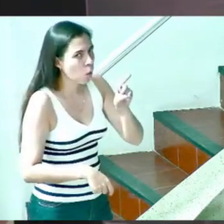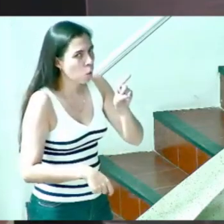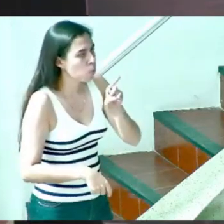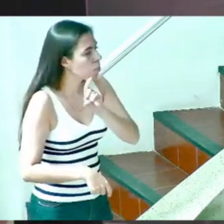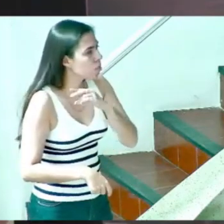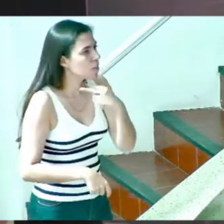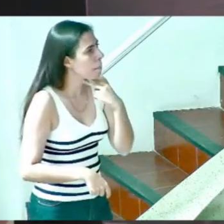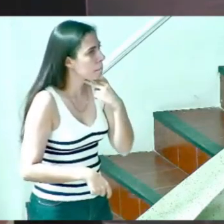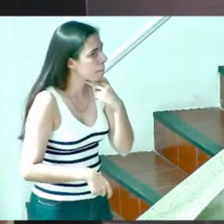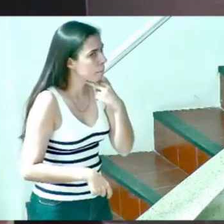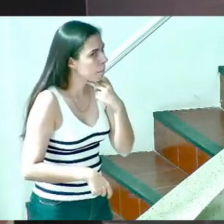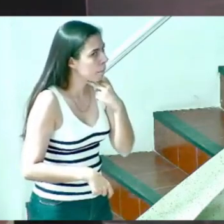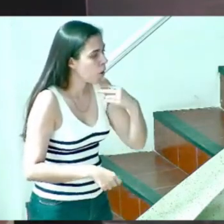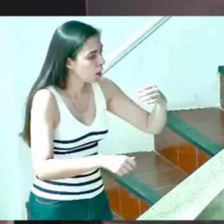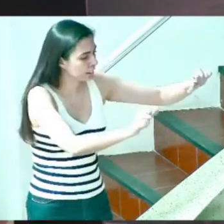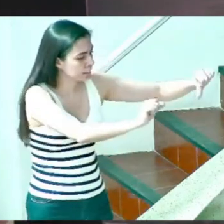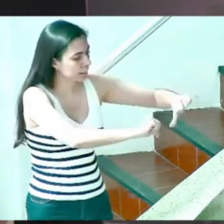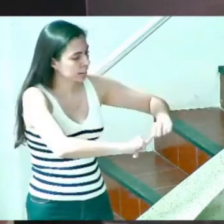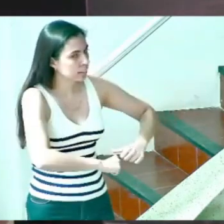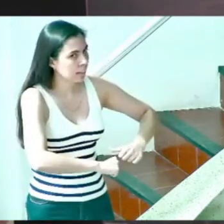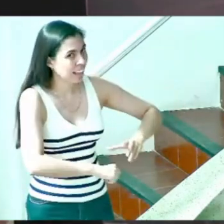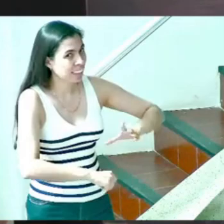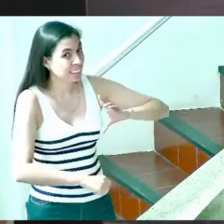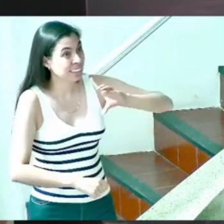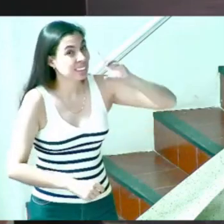o Senhor teu Deus.